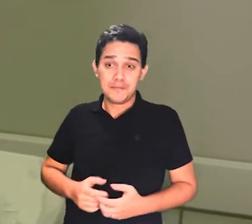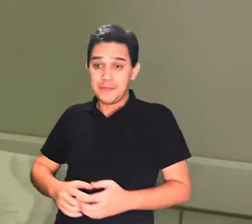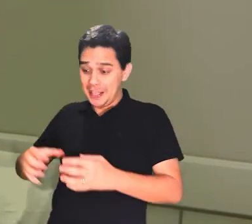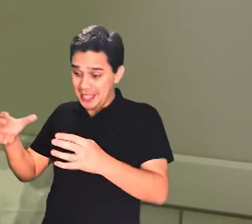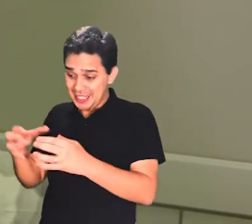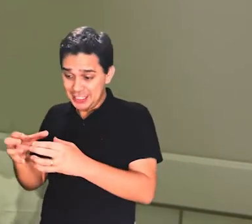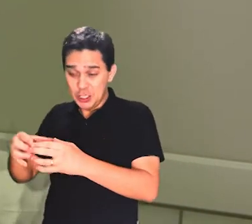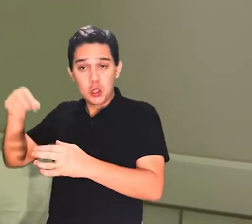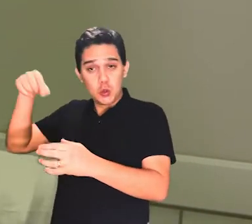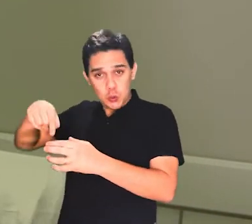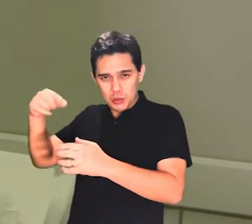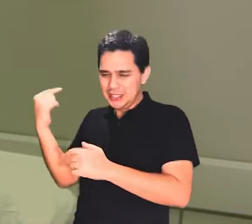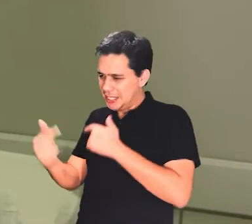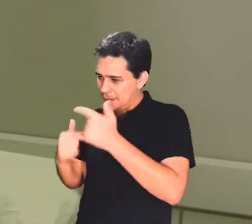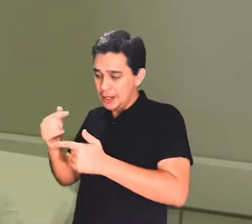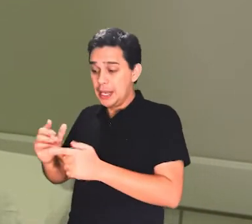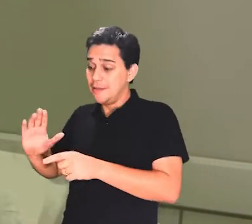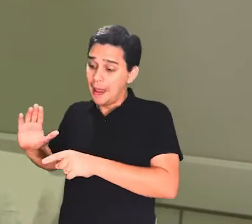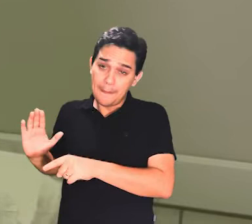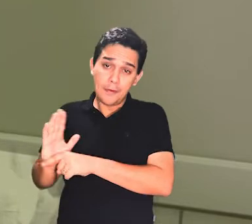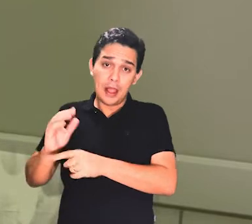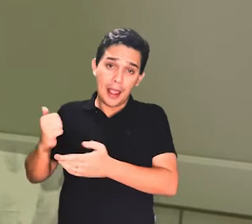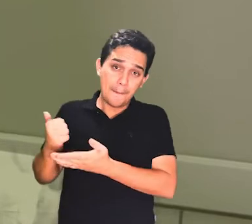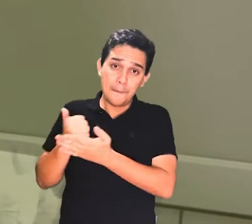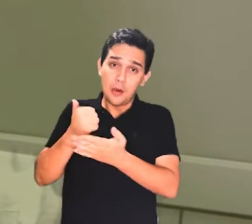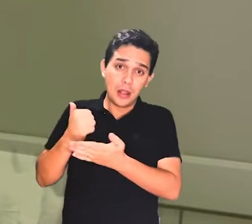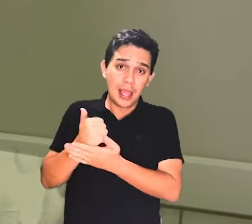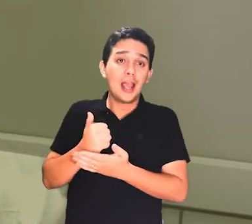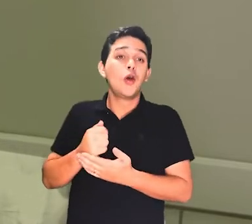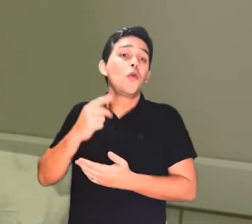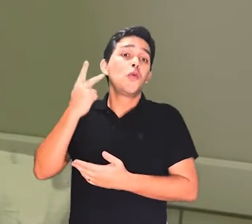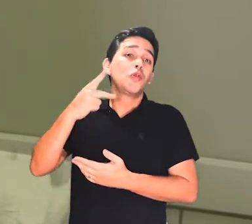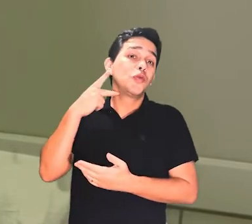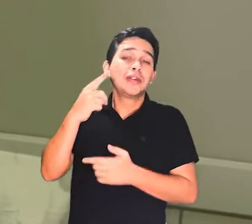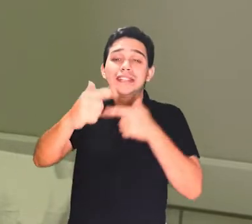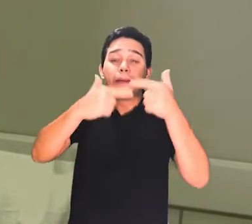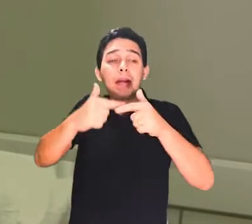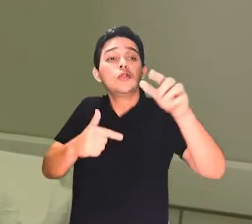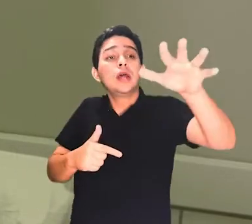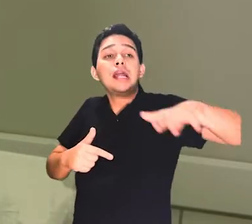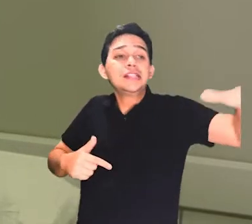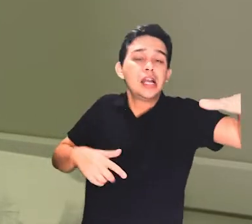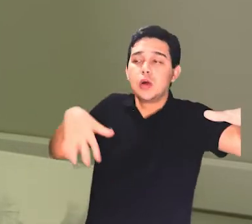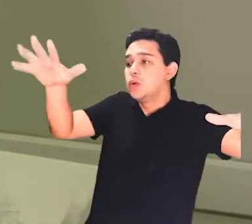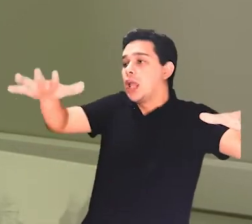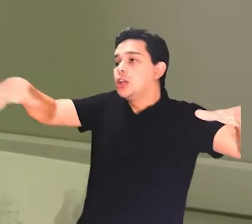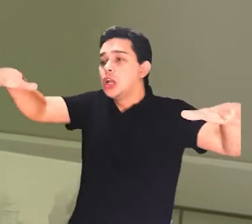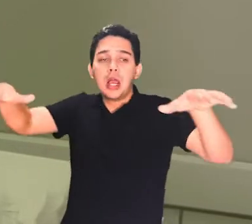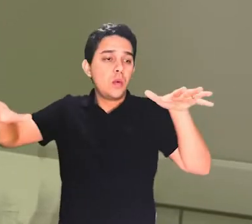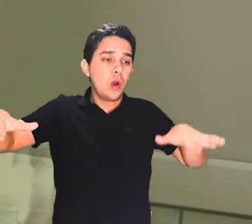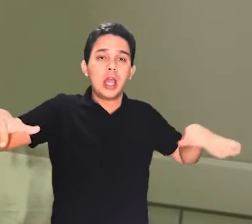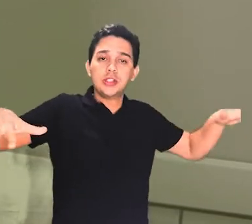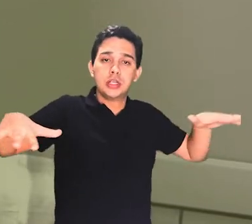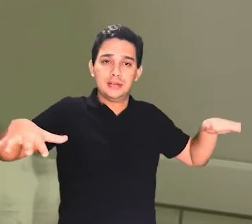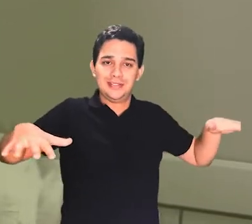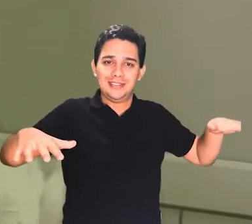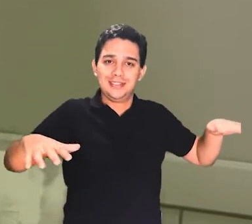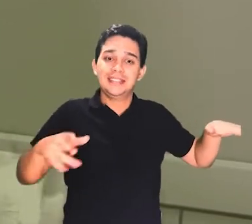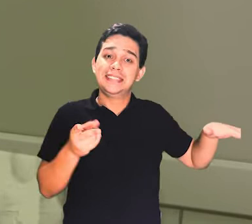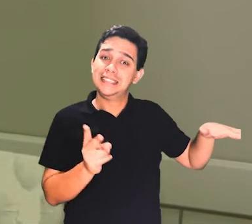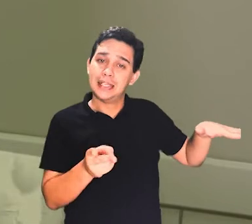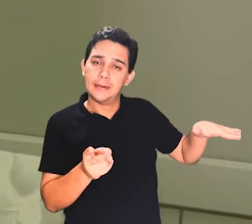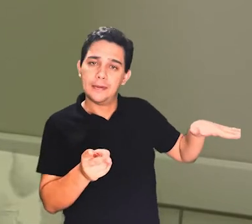ao promotor natural daquele território. Então, quando ele pede auxílio à força-tarefa, ele não